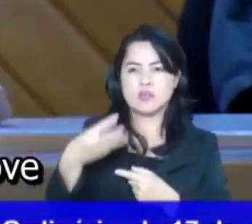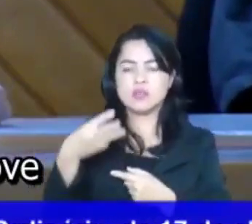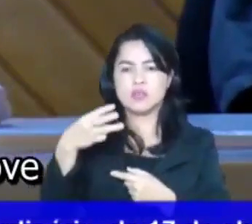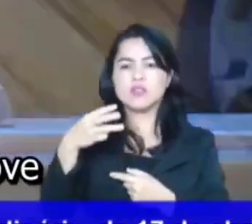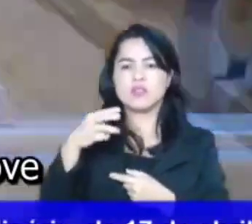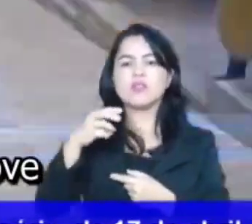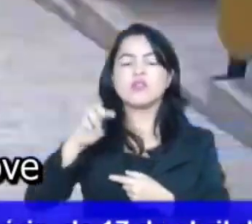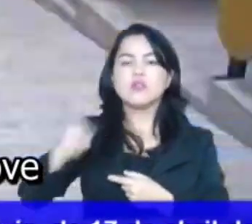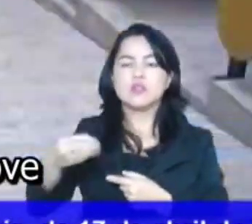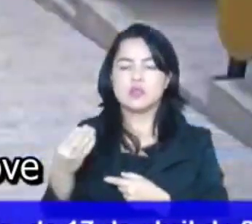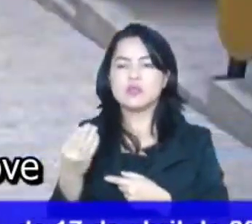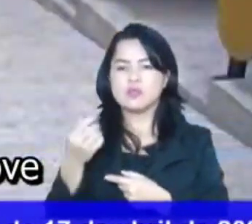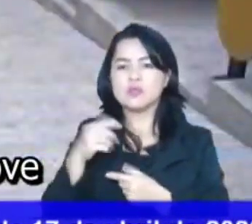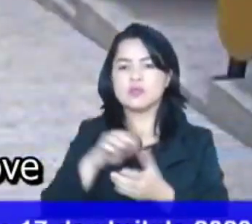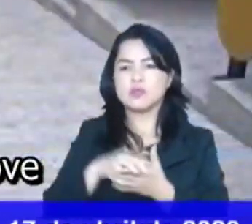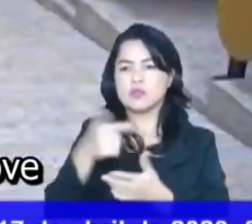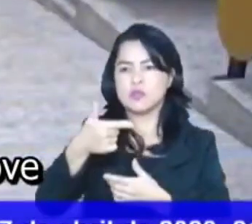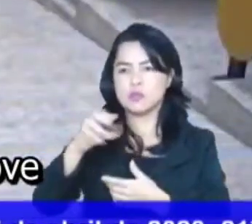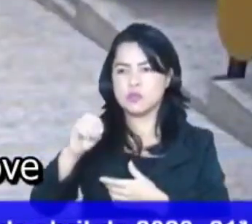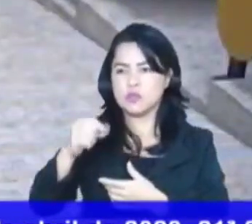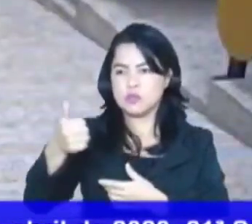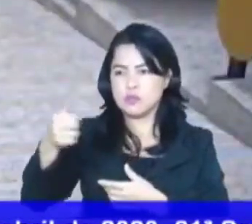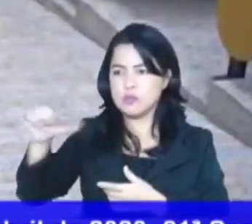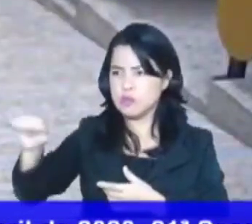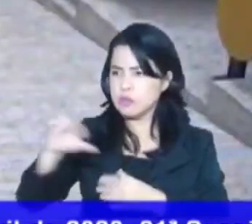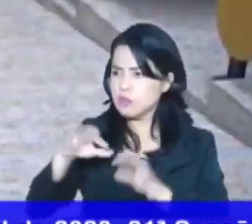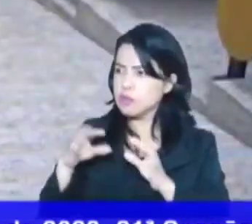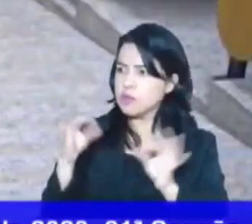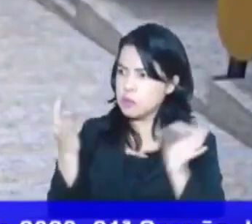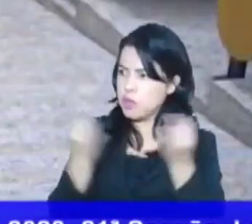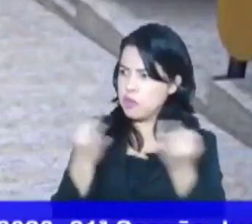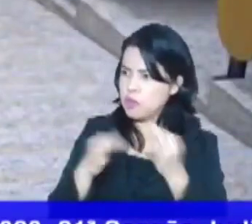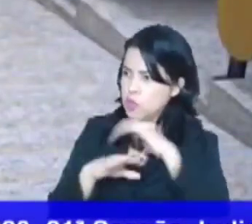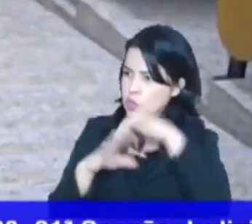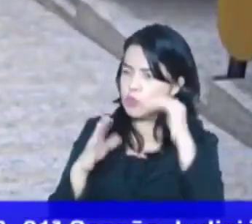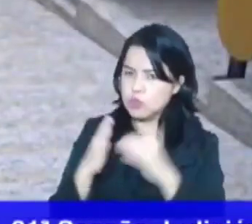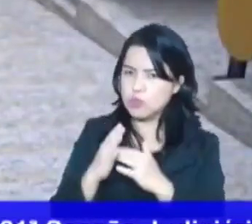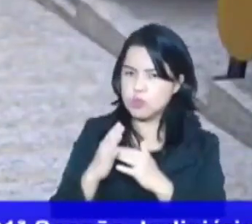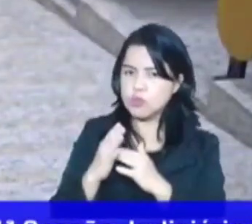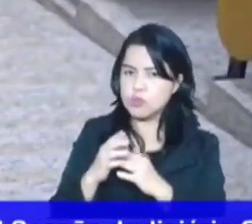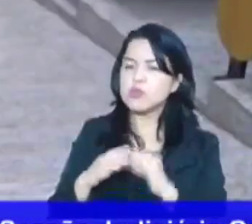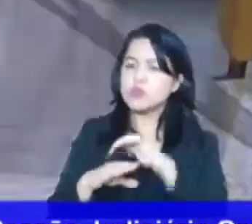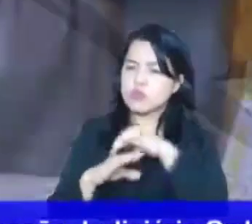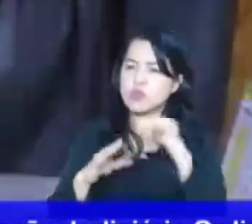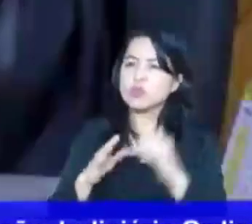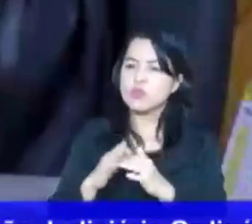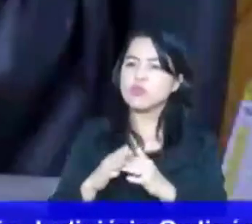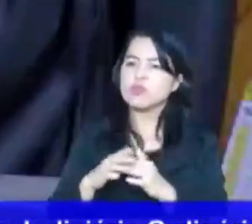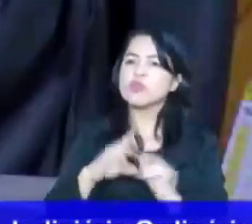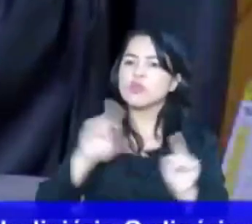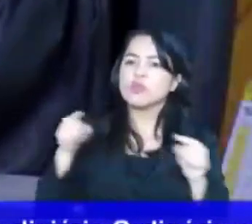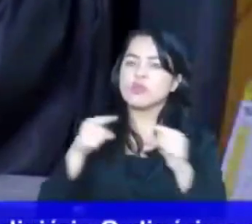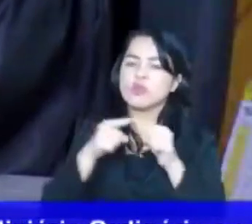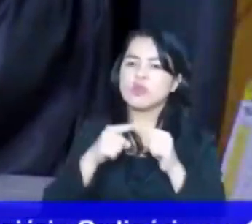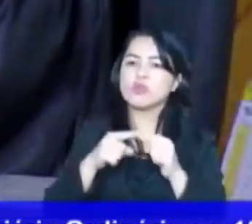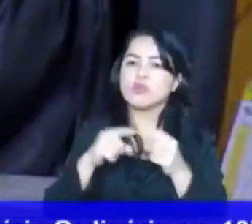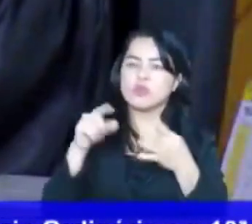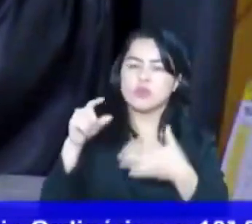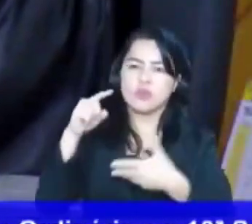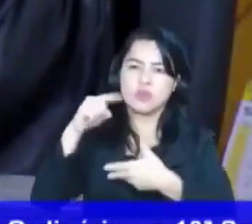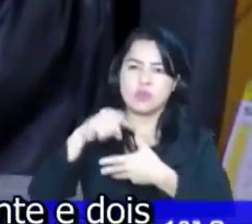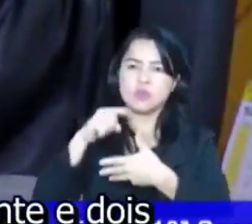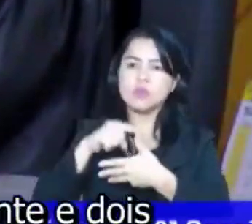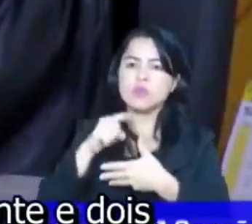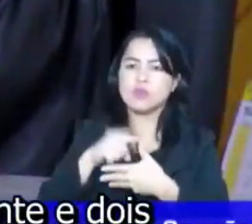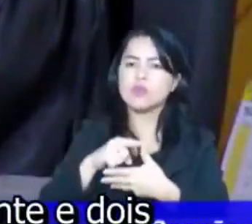23.607/2019. É como voto. Perfeito. todos de Imagem acordo. ampla do plenário. Então, está também aprovada com ressalvas essas contas. Foco, Vamos ao item desembargador 5 da João pauta,